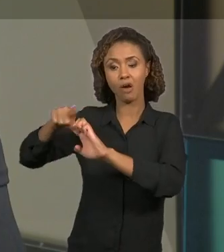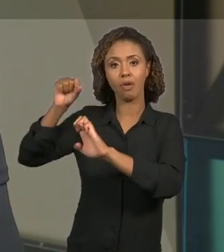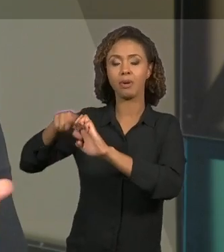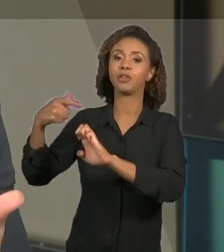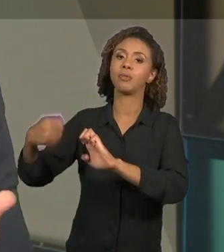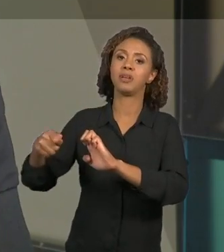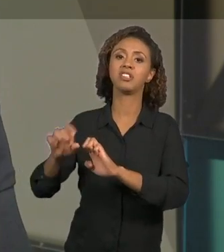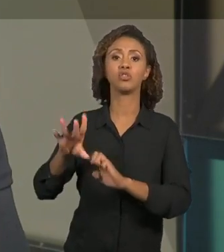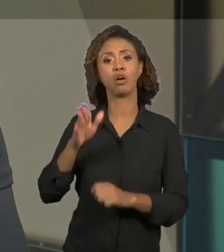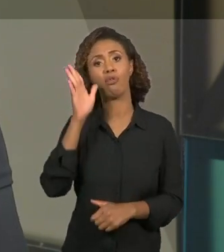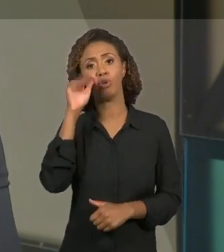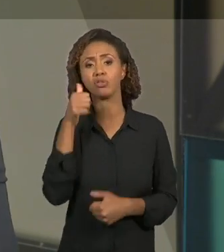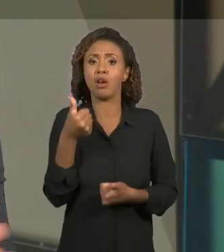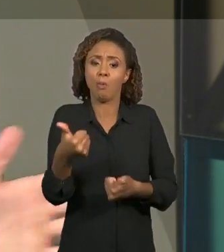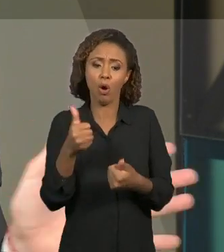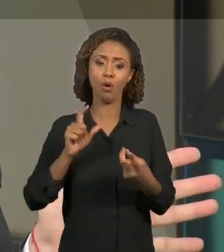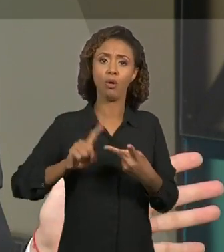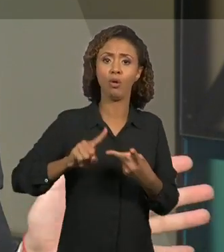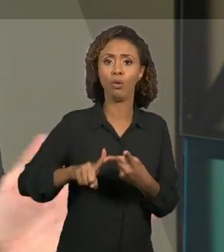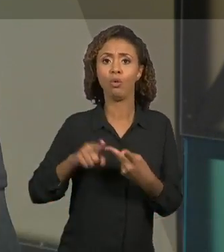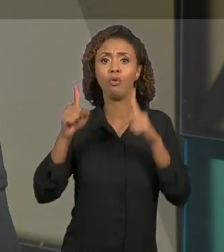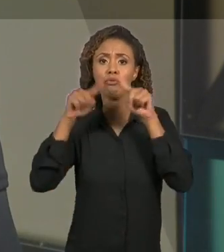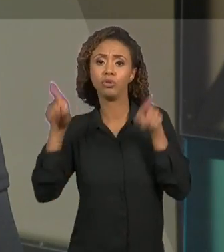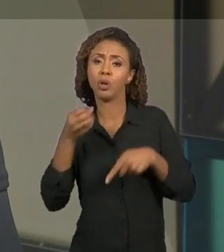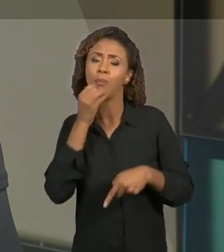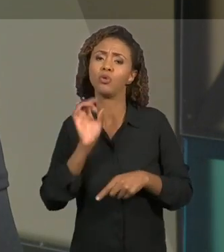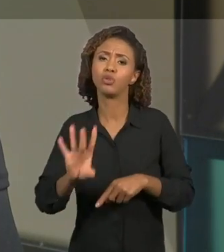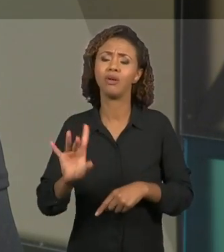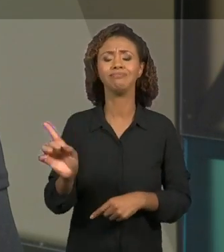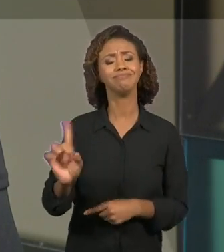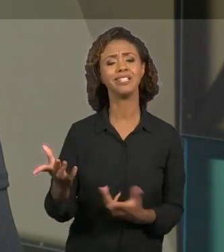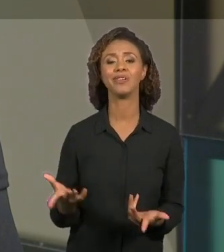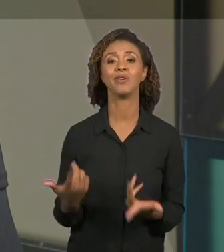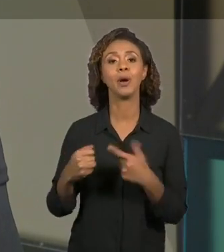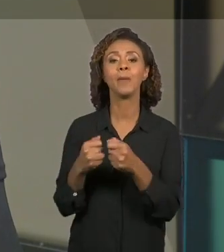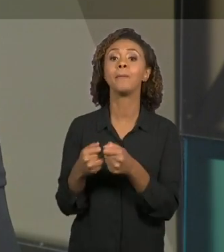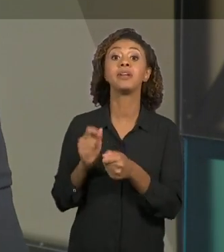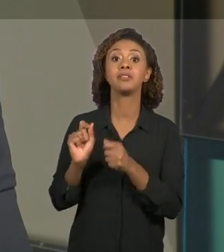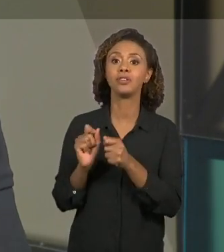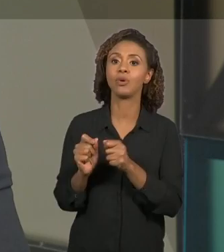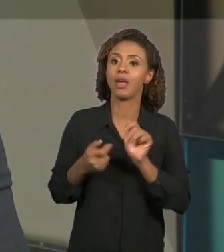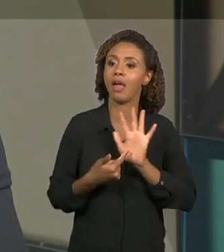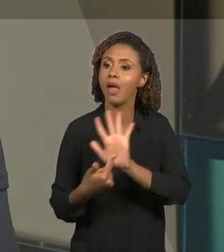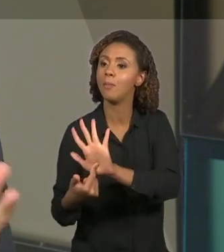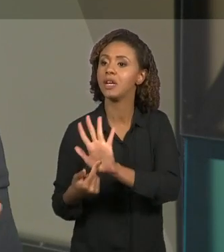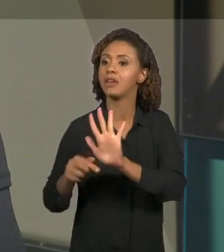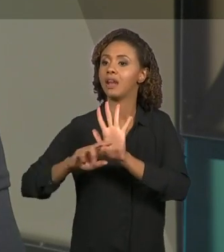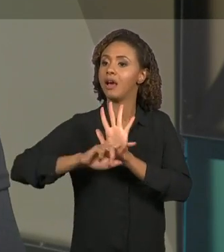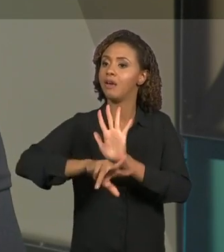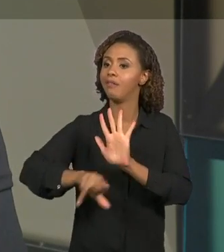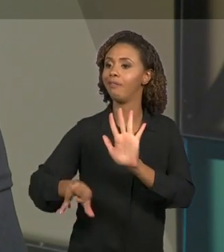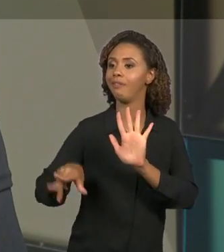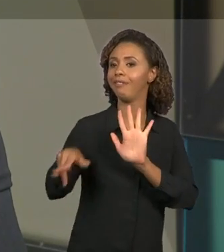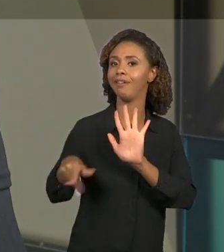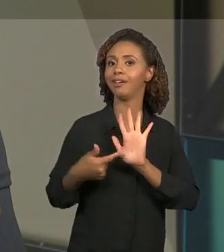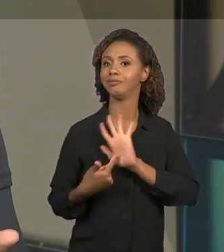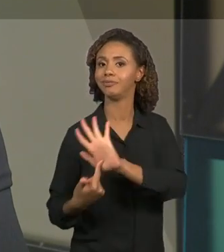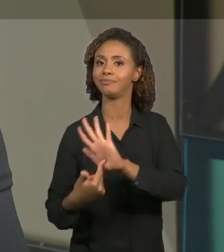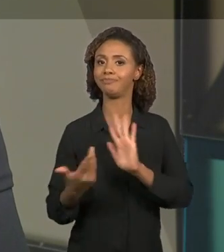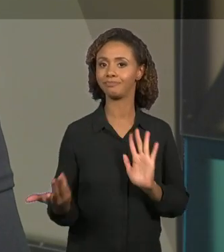né bons funcionários a gente precisa dar o mais amplo para os nossos profissionais então esse foi o objetivo deve ser